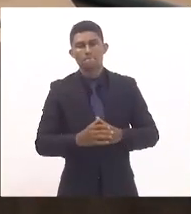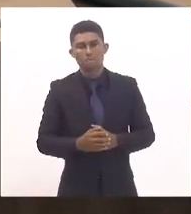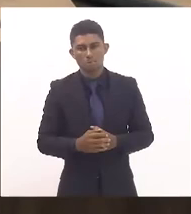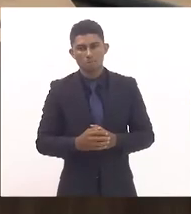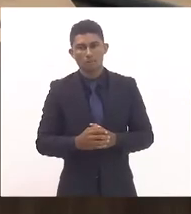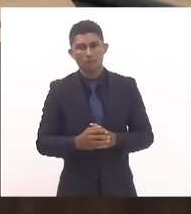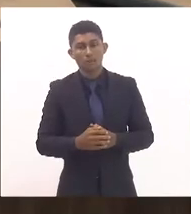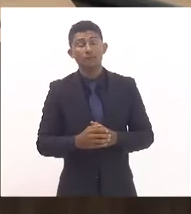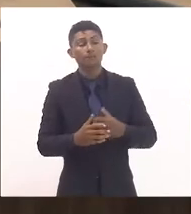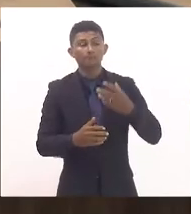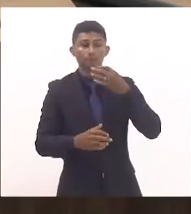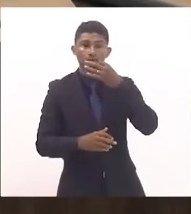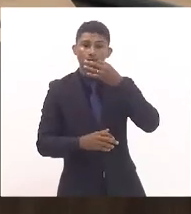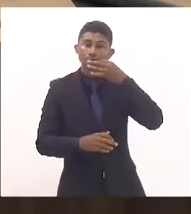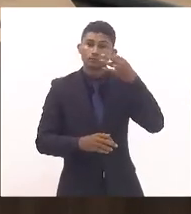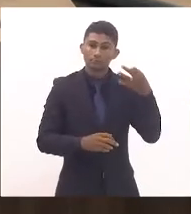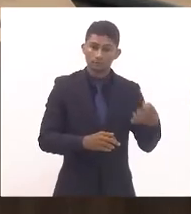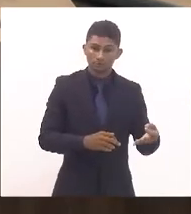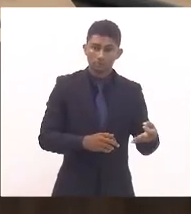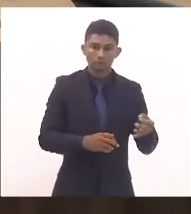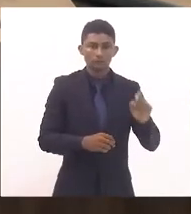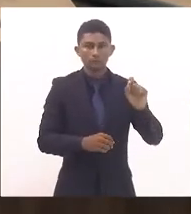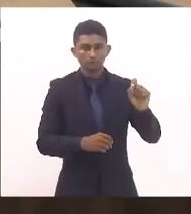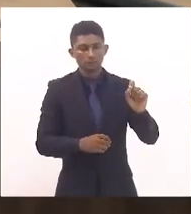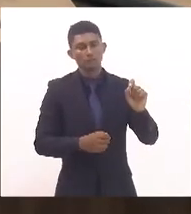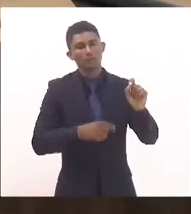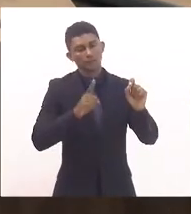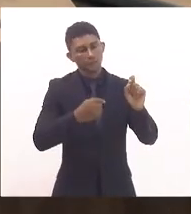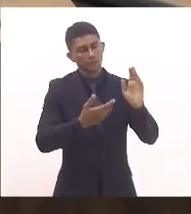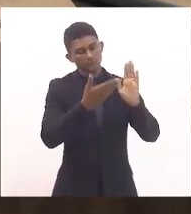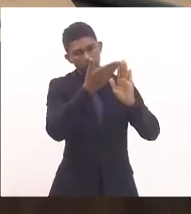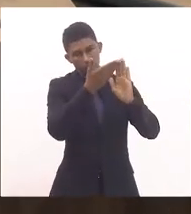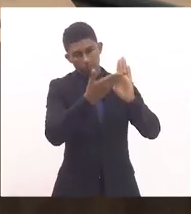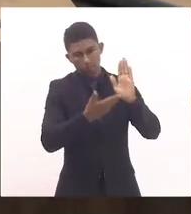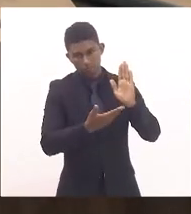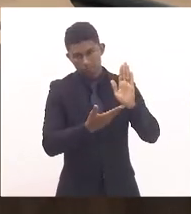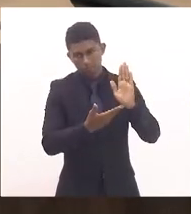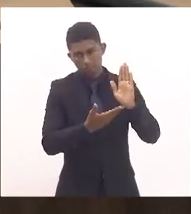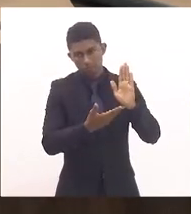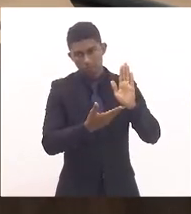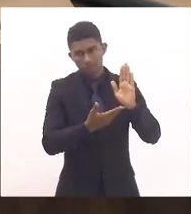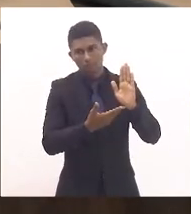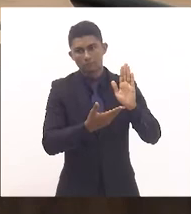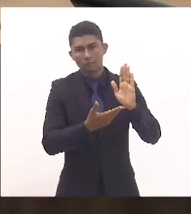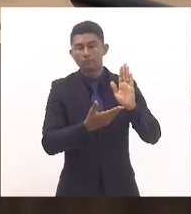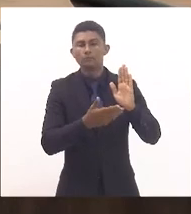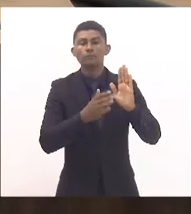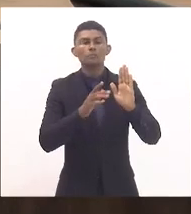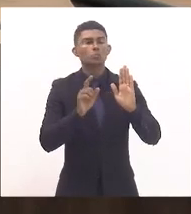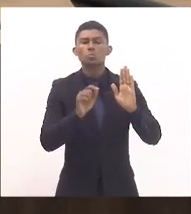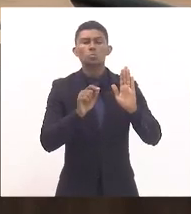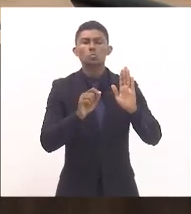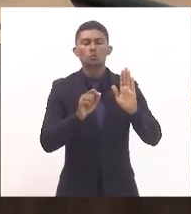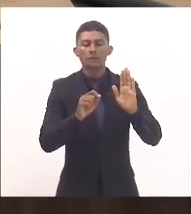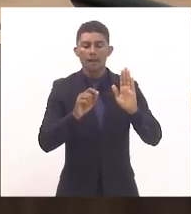dá parecer sobre a forma, é internalização de